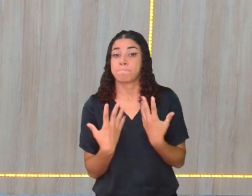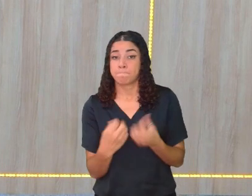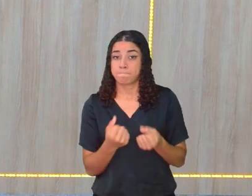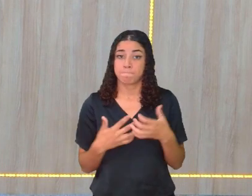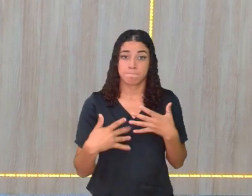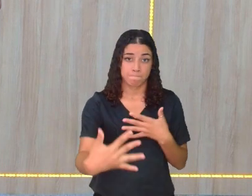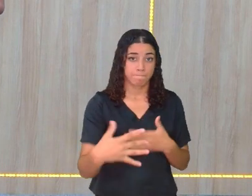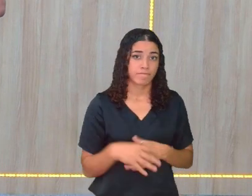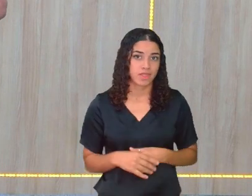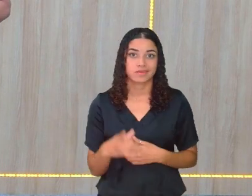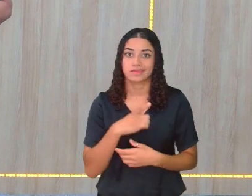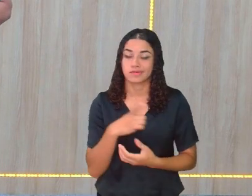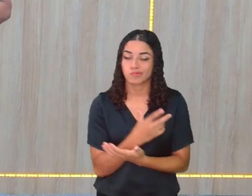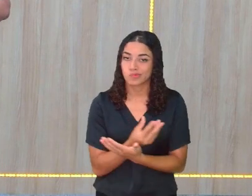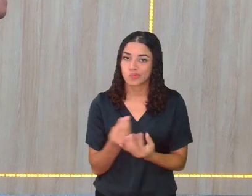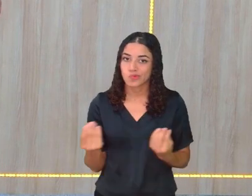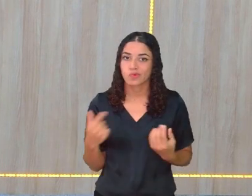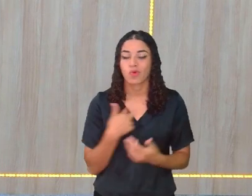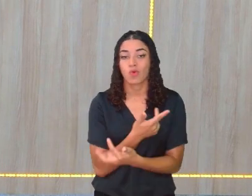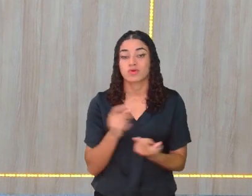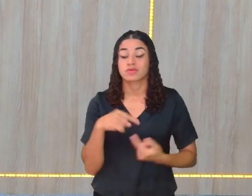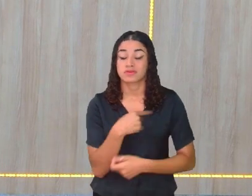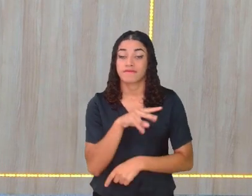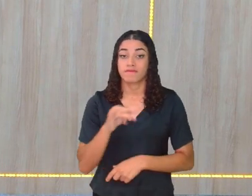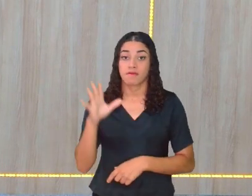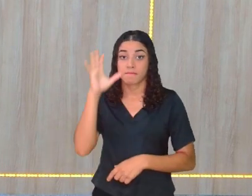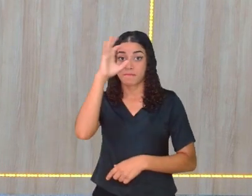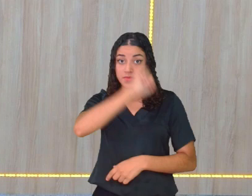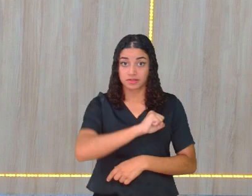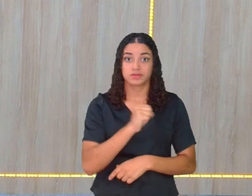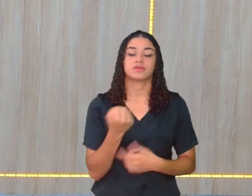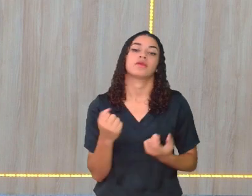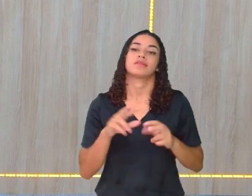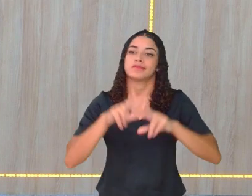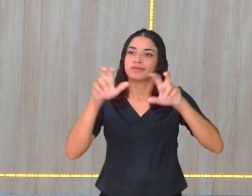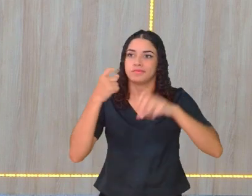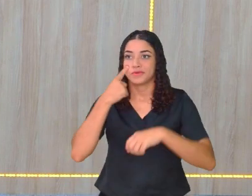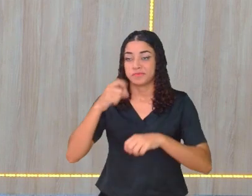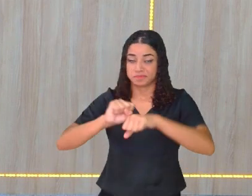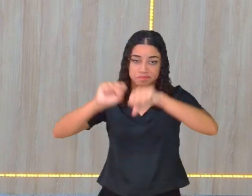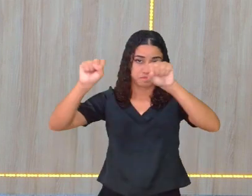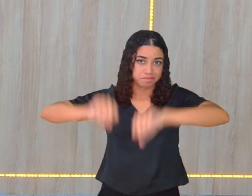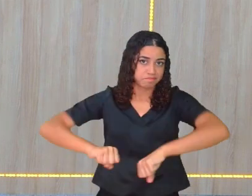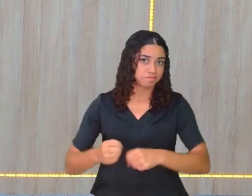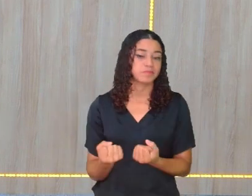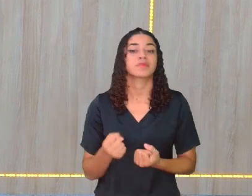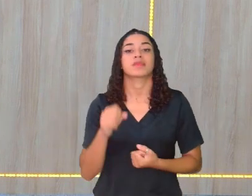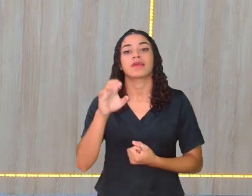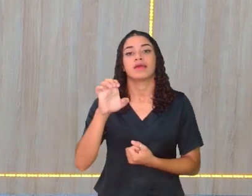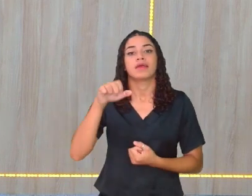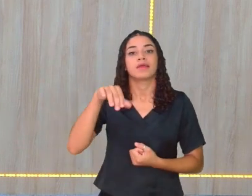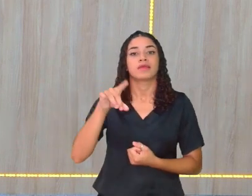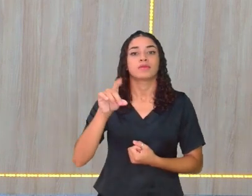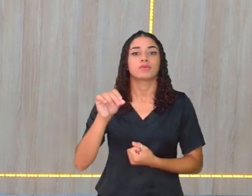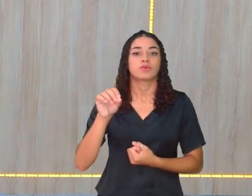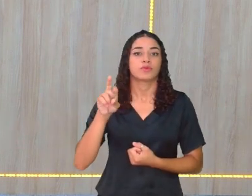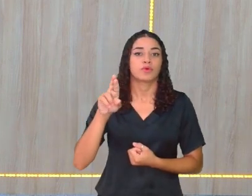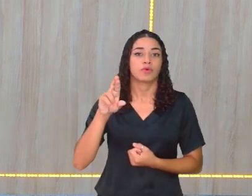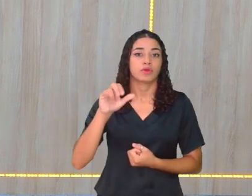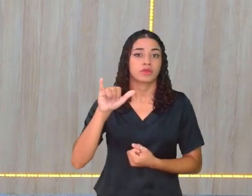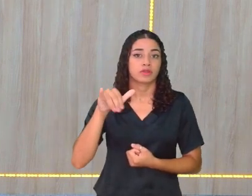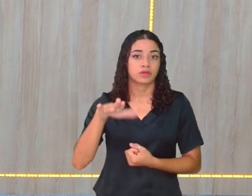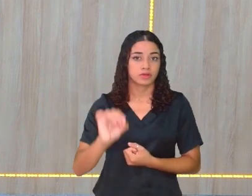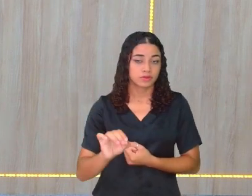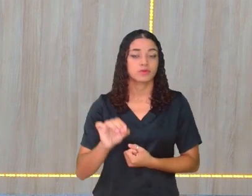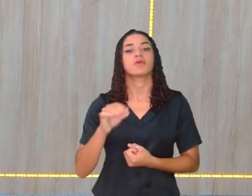continuar, porque tem muita coisa para a gente aprender em relação a esse sistema, o sistema endócrino. Esse que